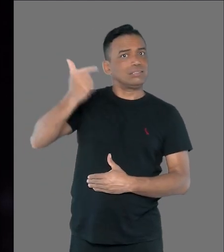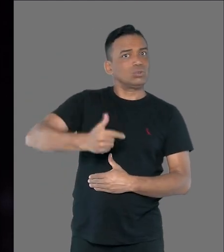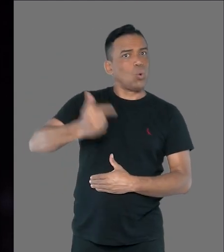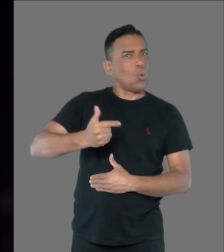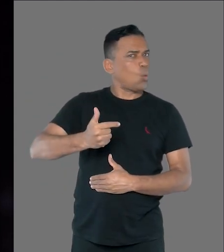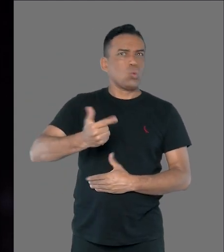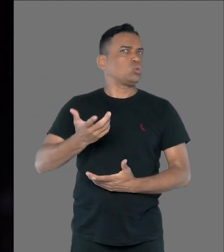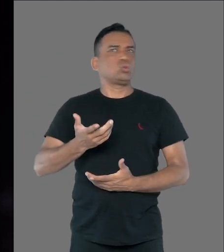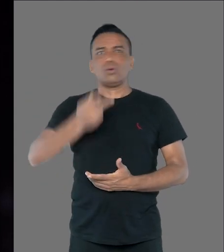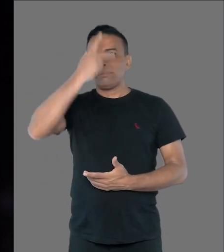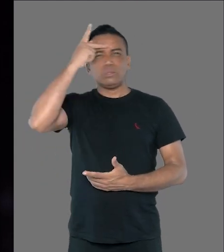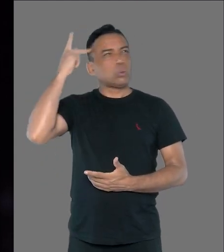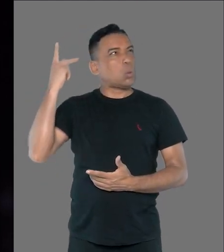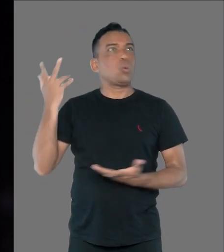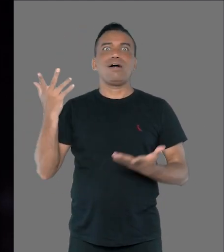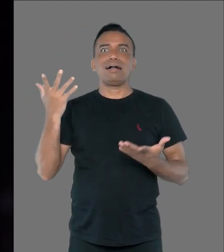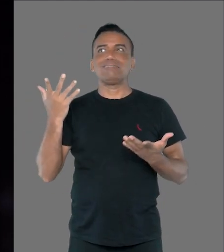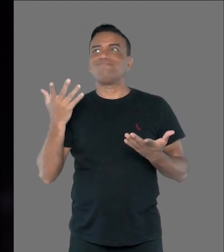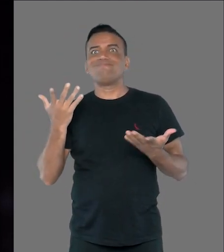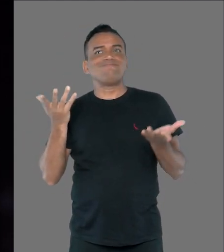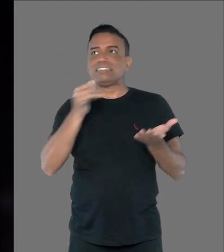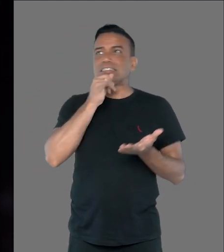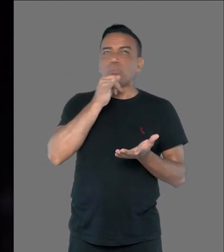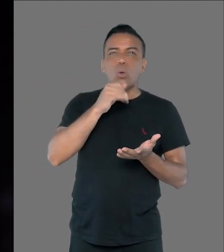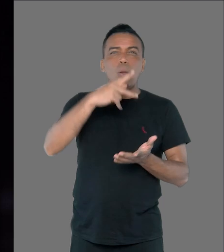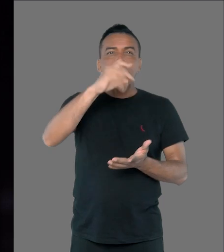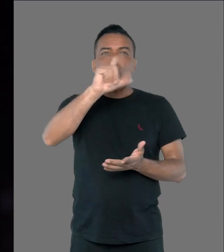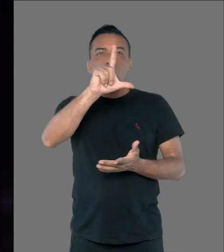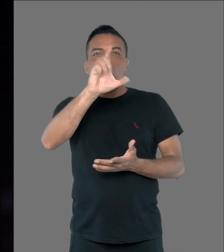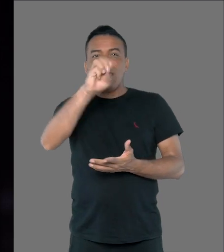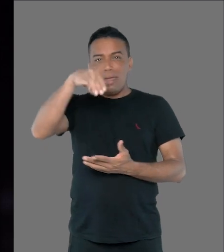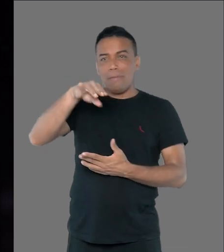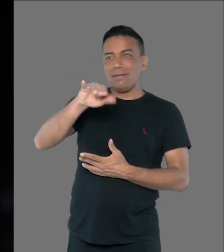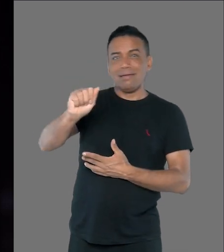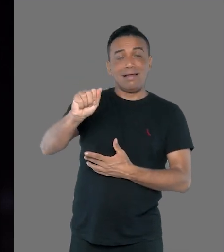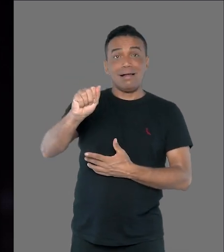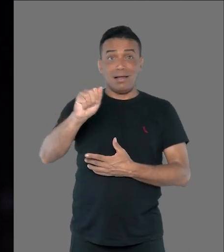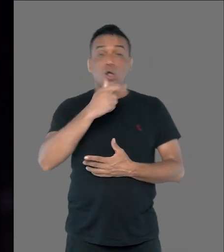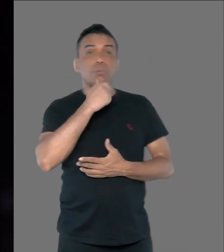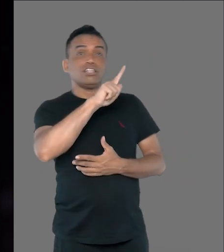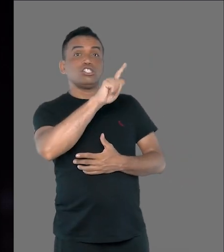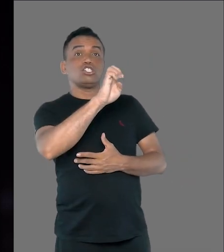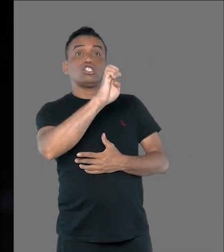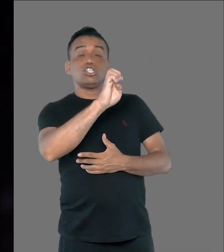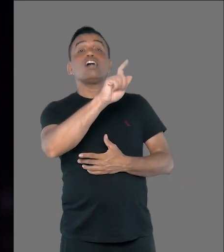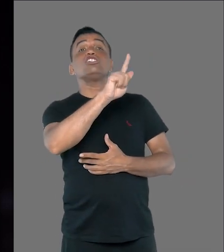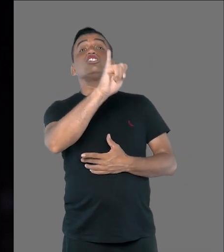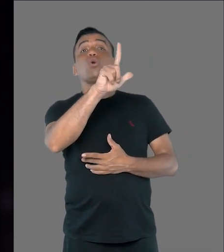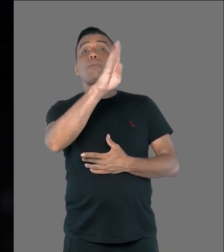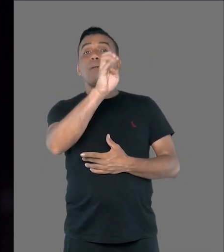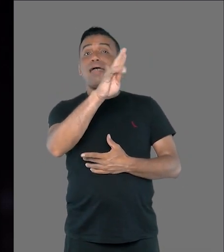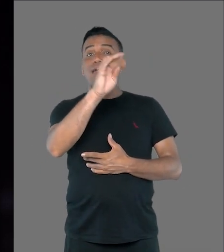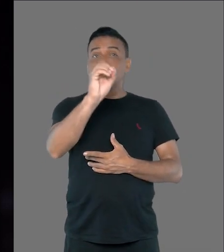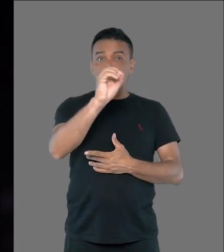tão polêmica. Eu digo polêmica porque Gilberto Freire muito bem o descreveu como um imperador cinzento. Ninguém sabe dizer muito bem, nem o próprio